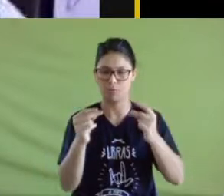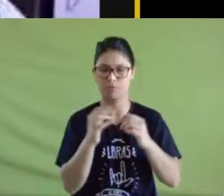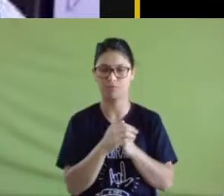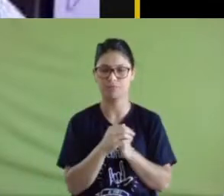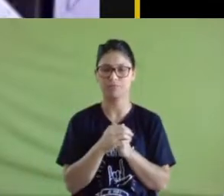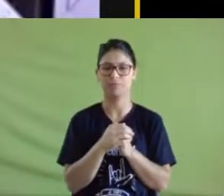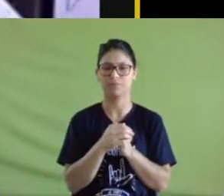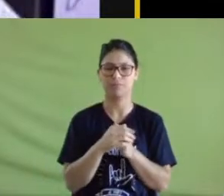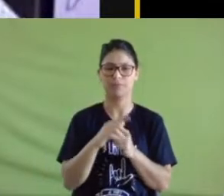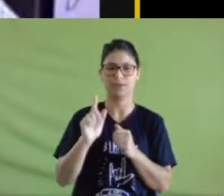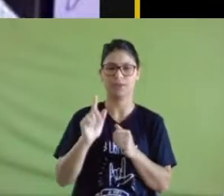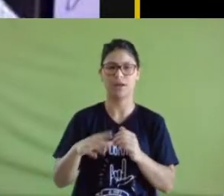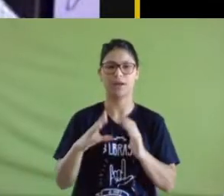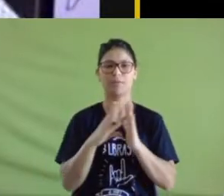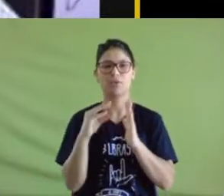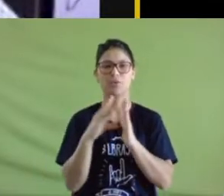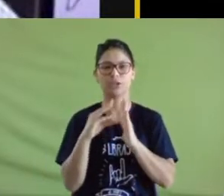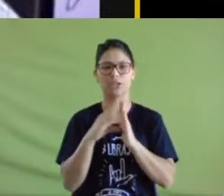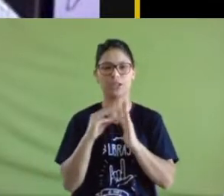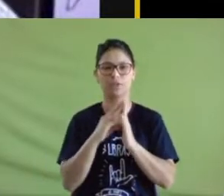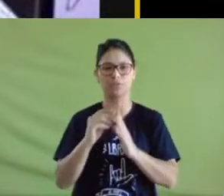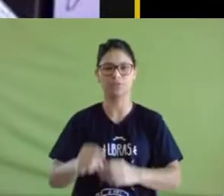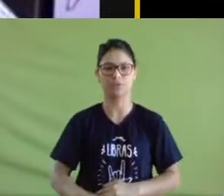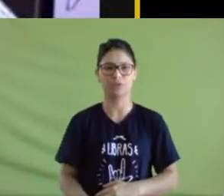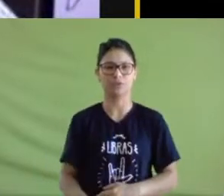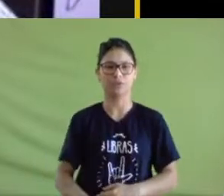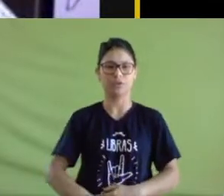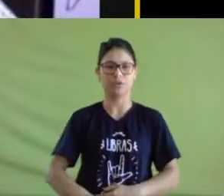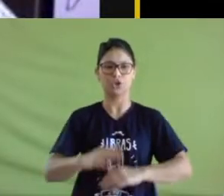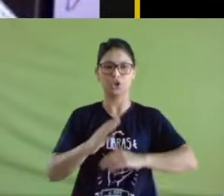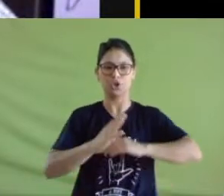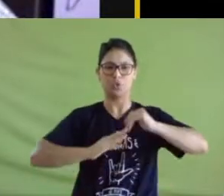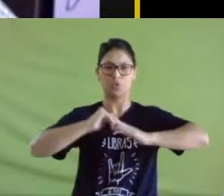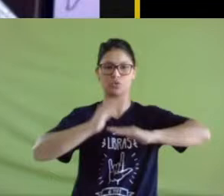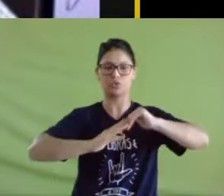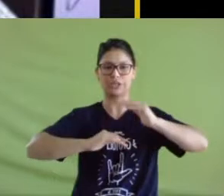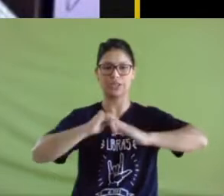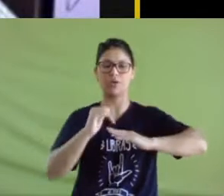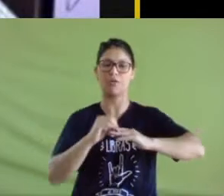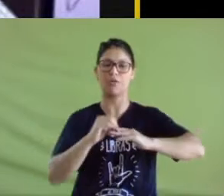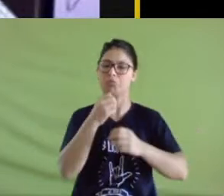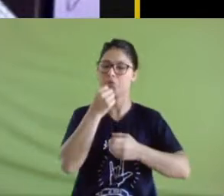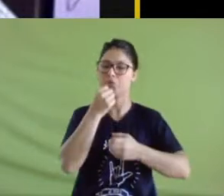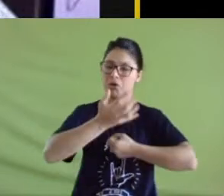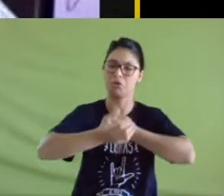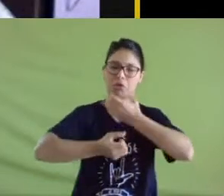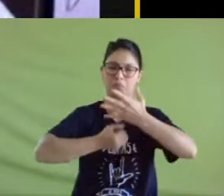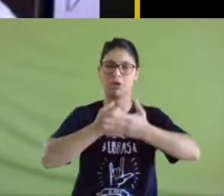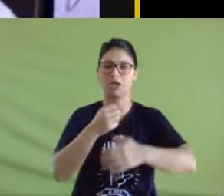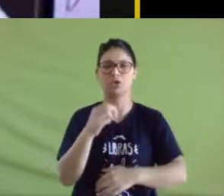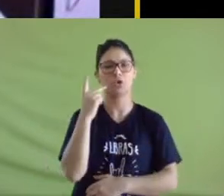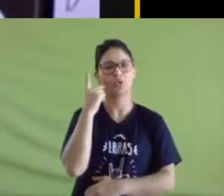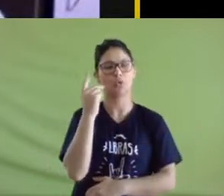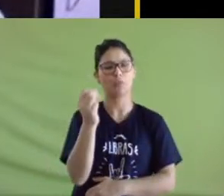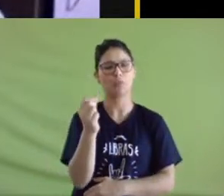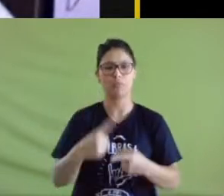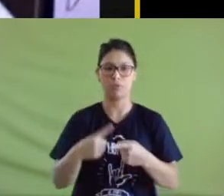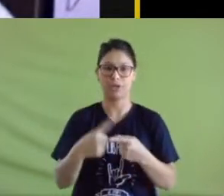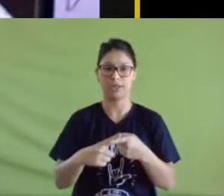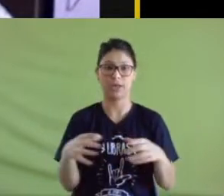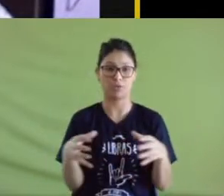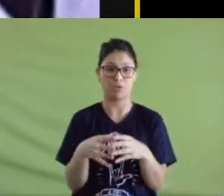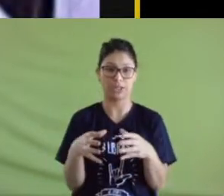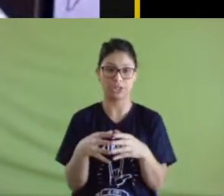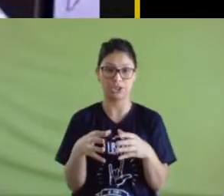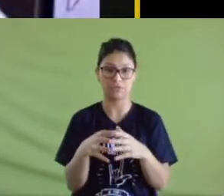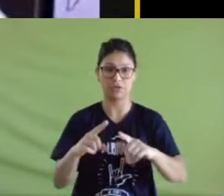o lugar comum é um modelo de construção de um argumento que é comum porque é coletivo,